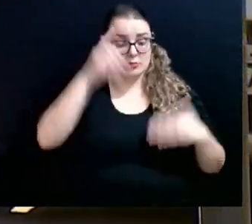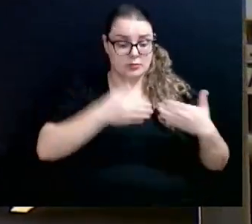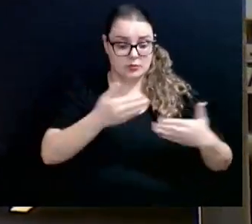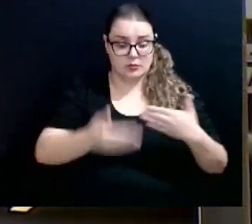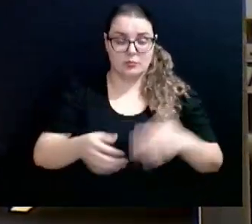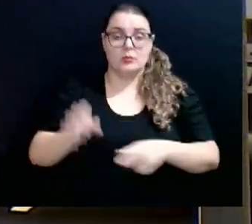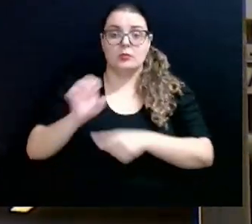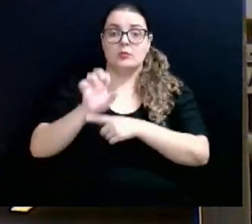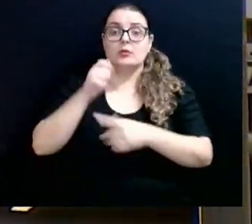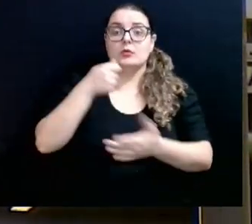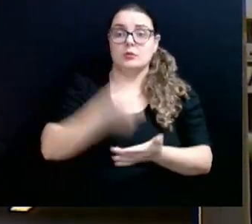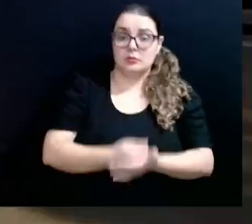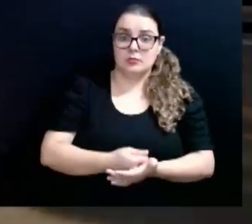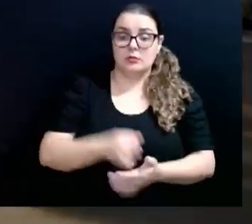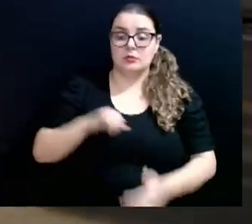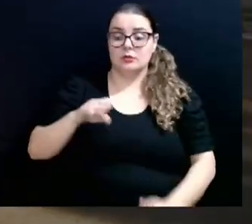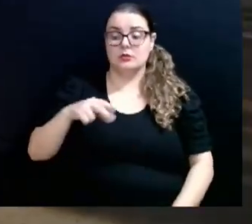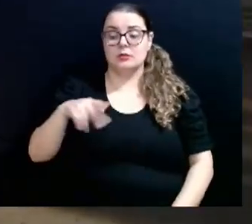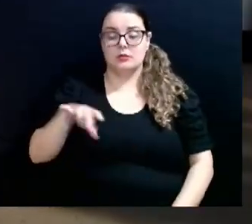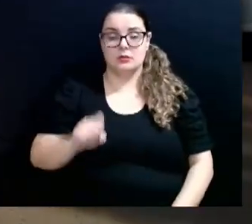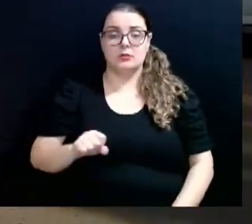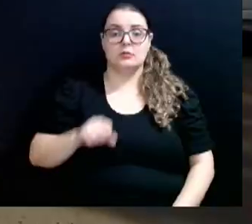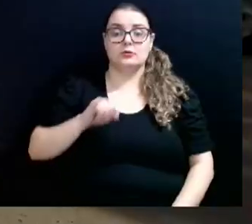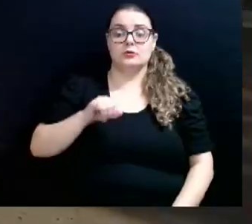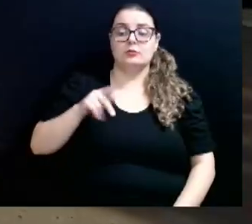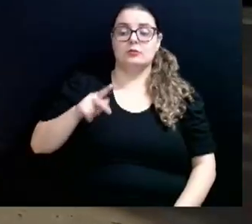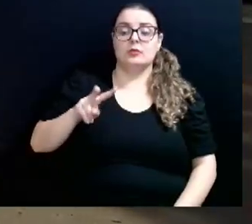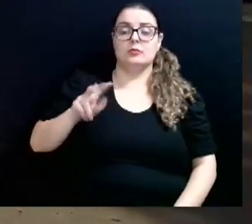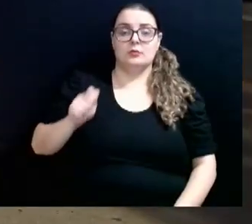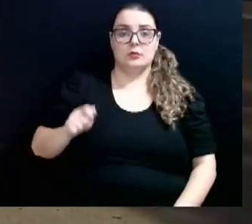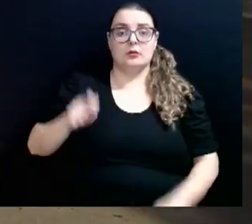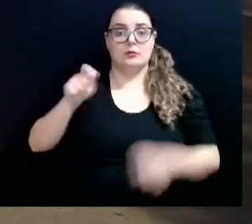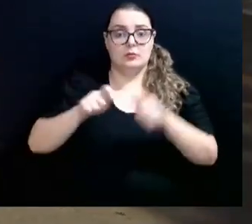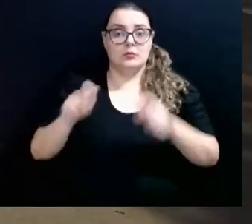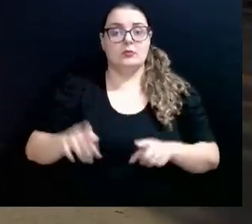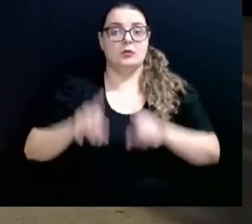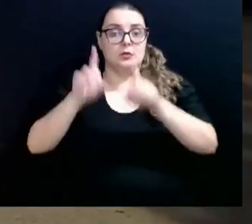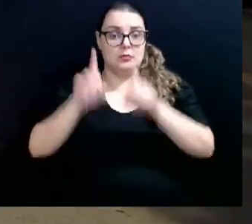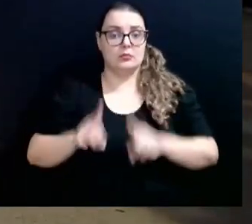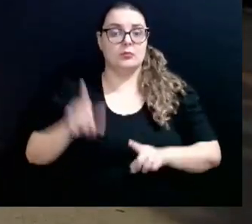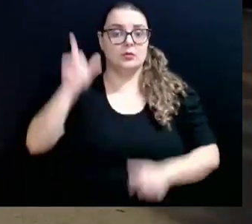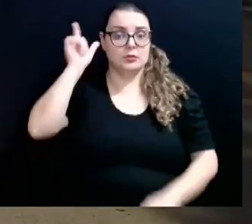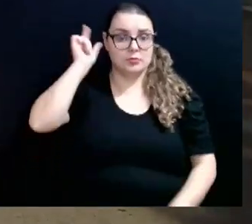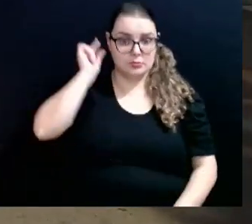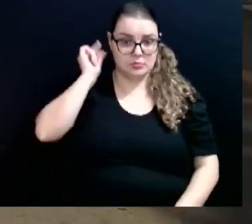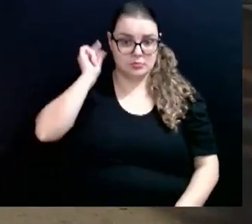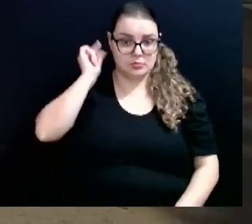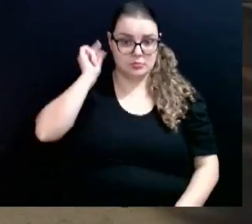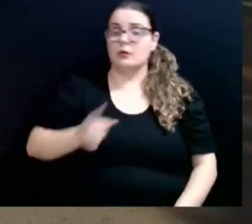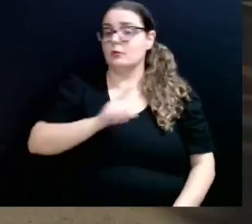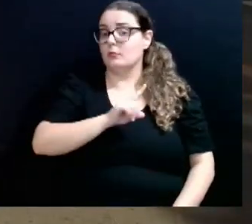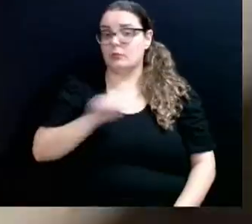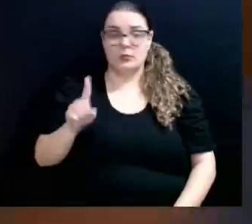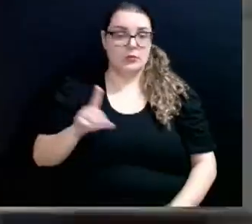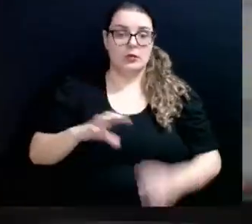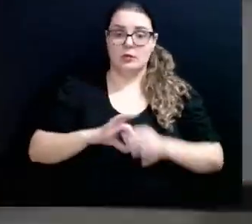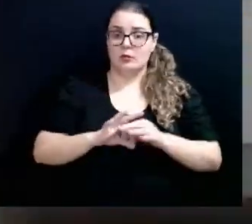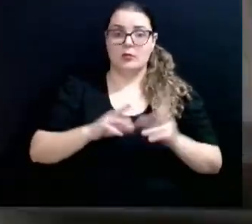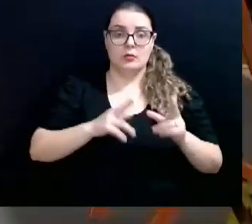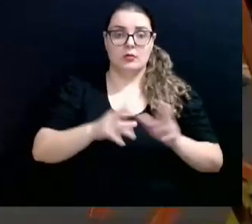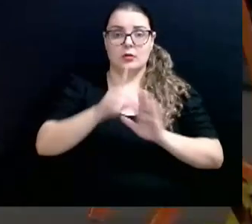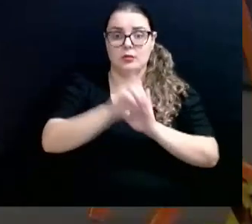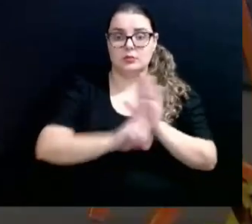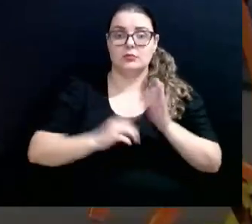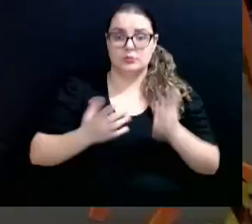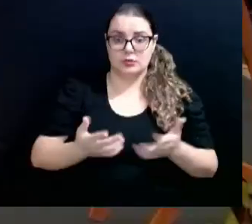garante isenção de IPVA para pessoas com deficiência auditiva, mas não concede o mesmo direito em